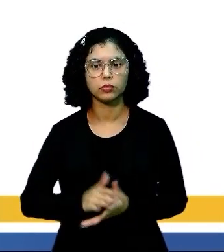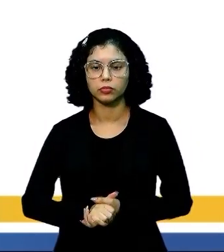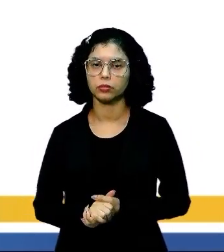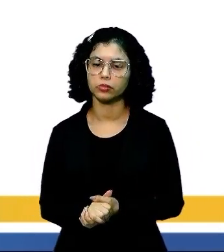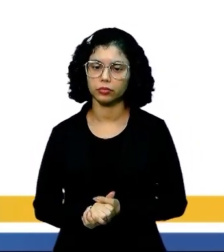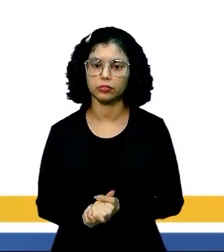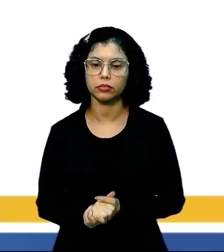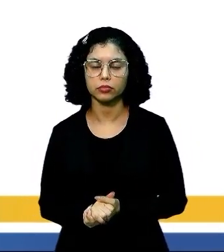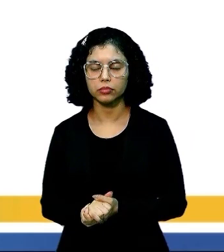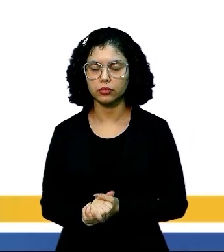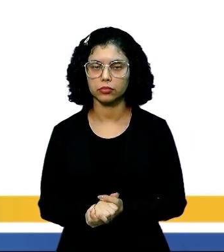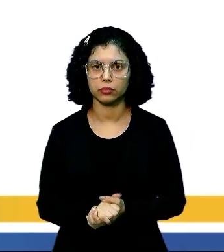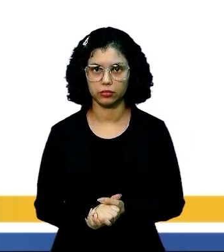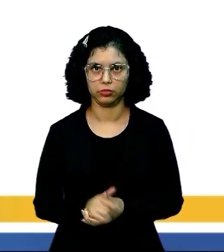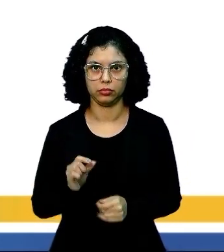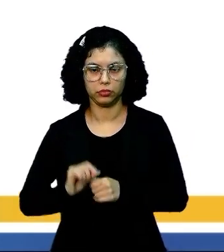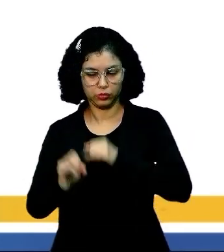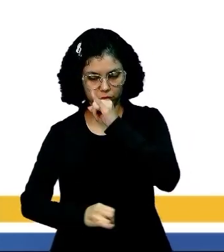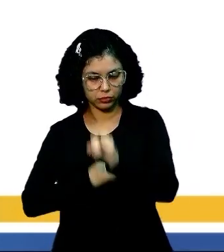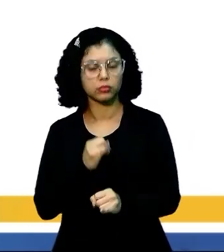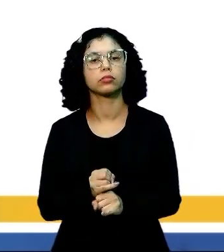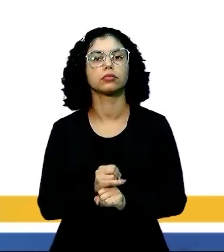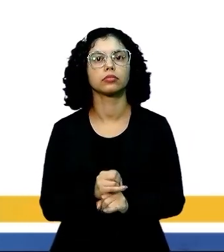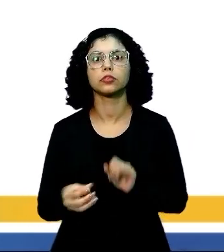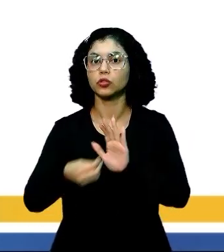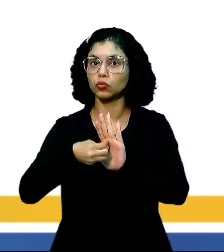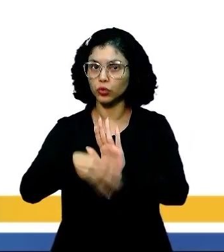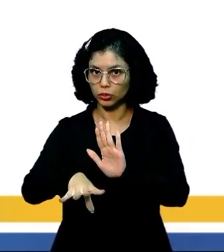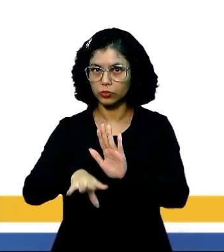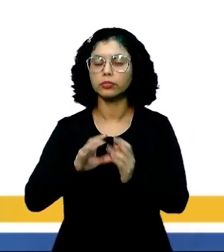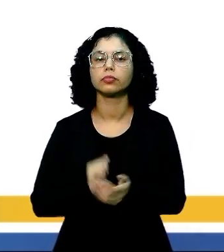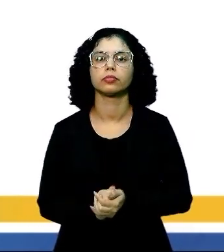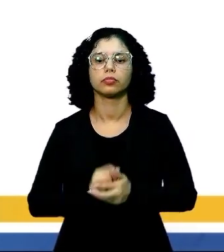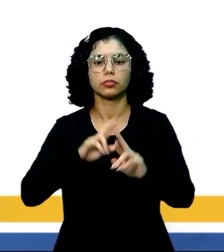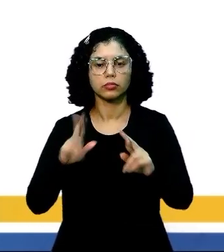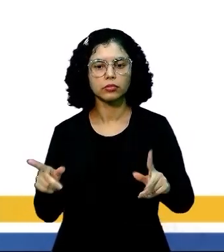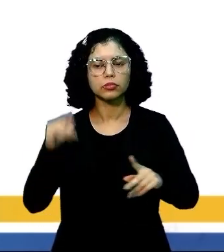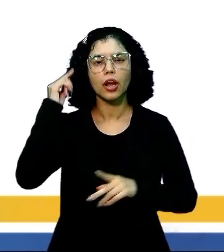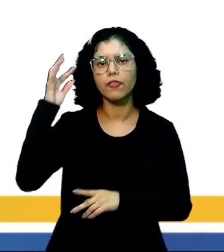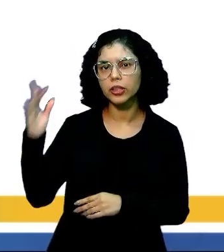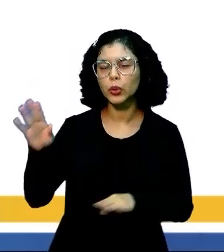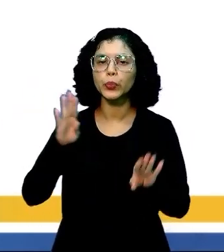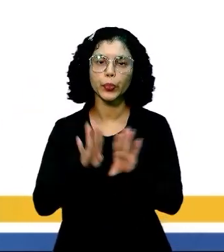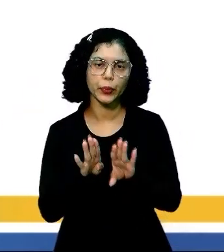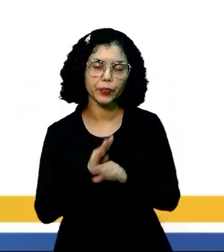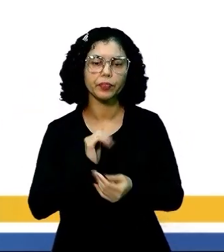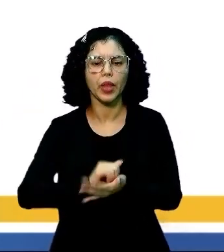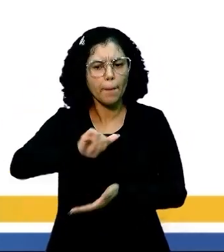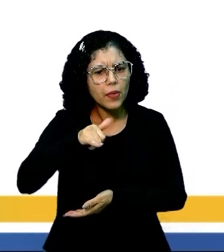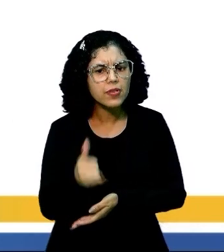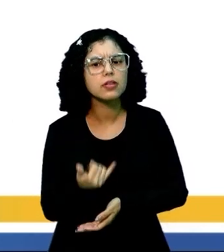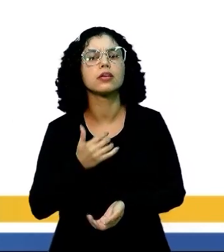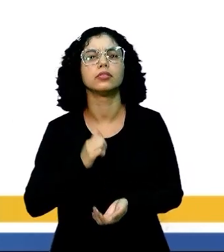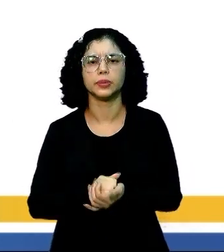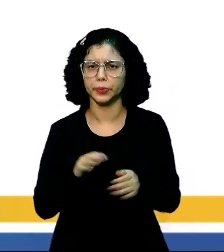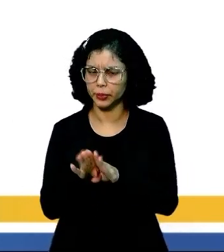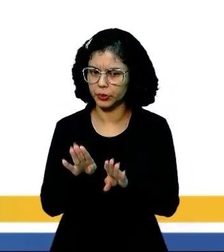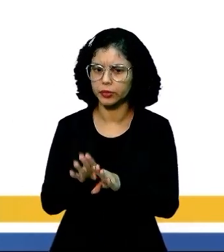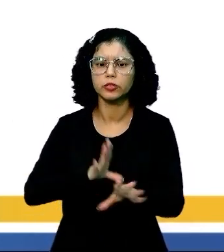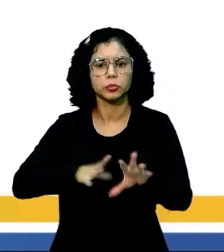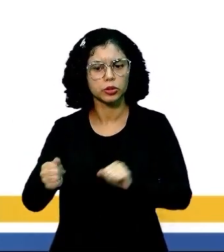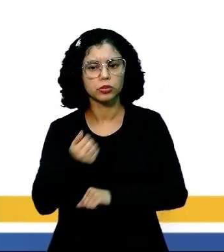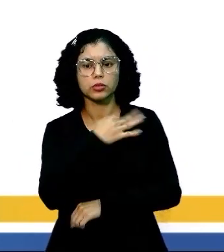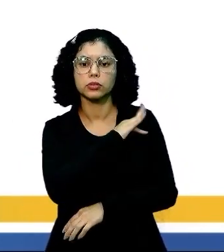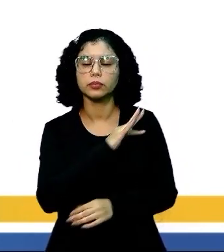isso de maneira virtual, fazer diferença no mundo é uma reflexão, aproveitar a oportunidade, formação